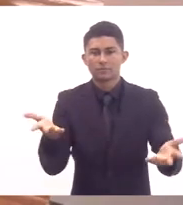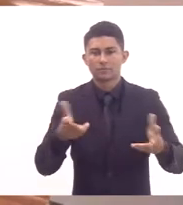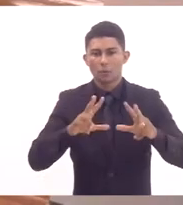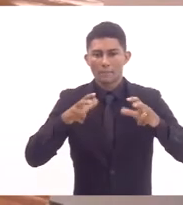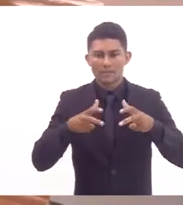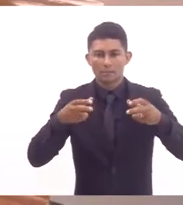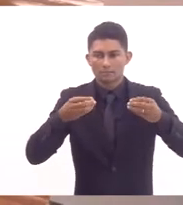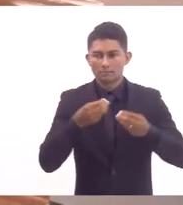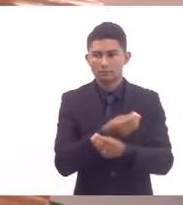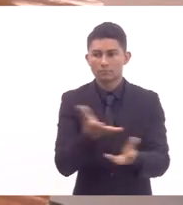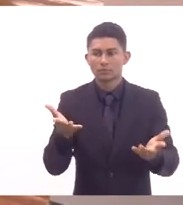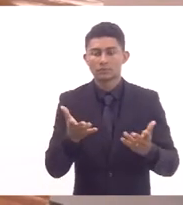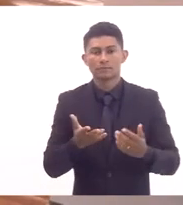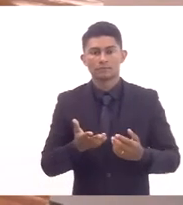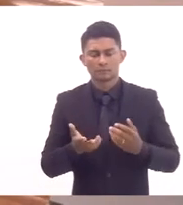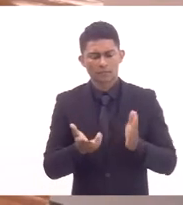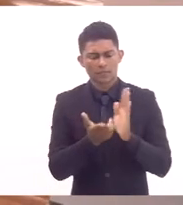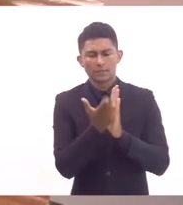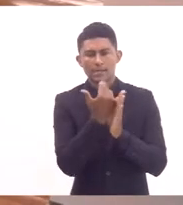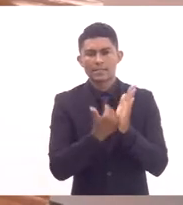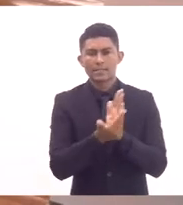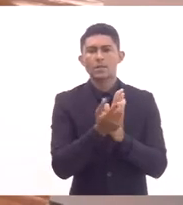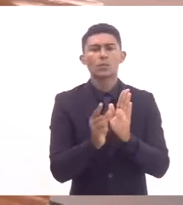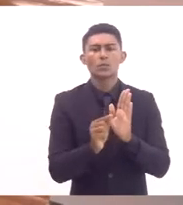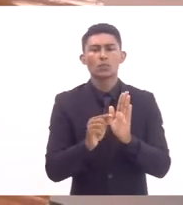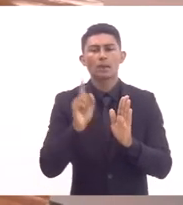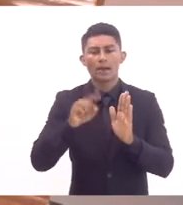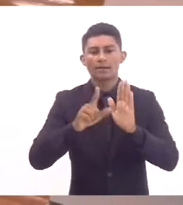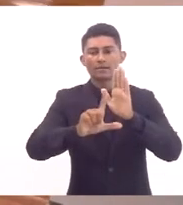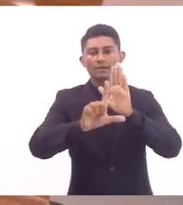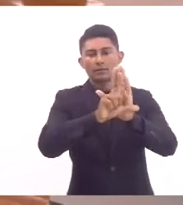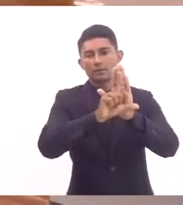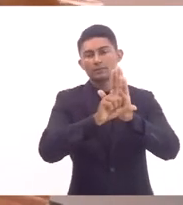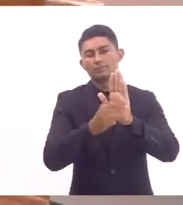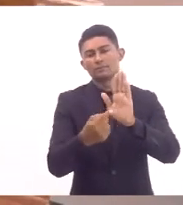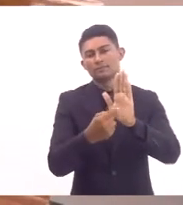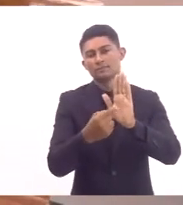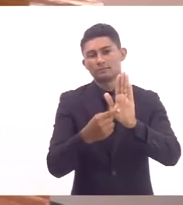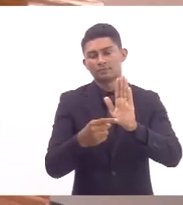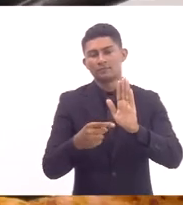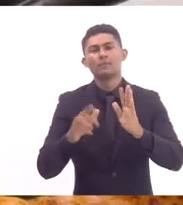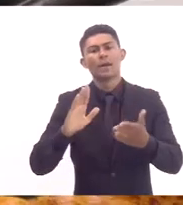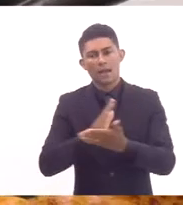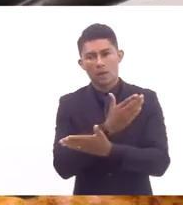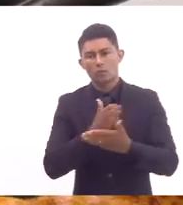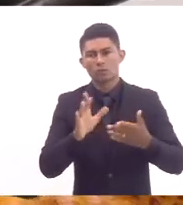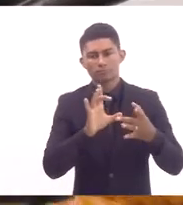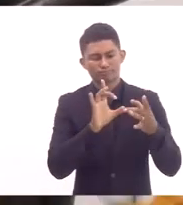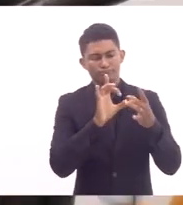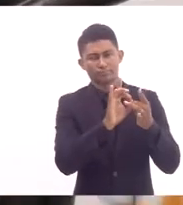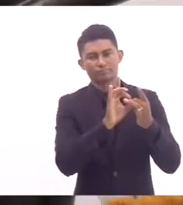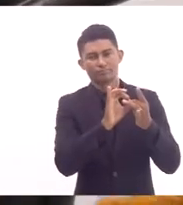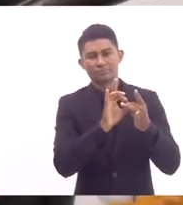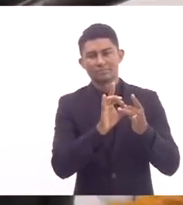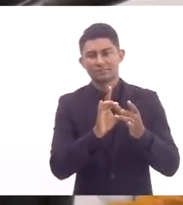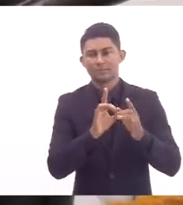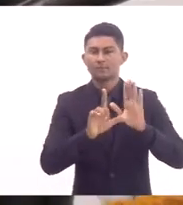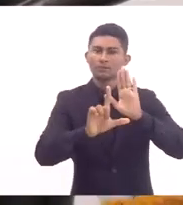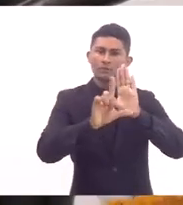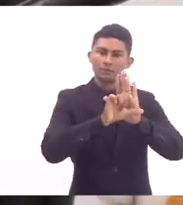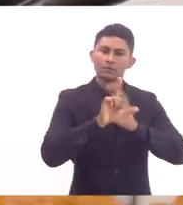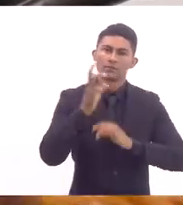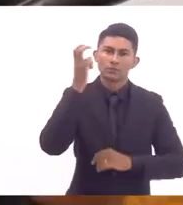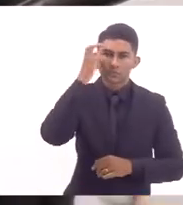então cada desenho desses é uma lei na alguns estão agregados a lei de